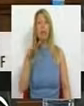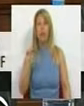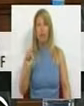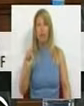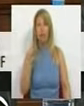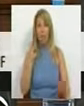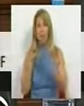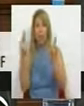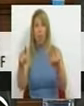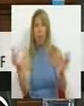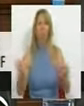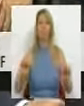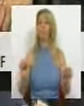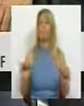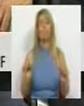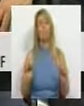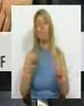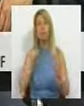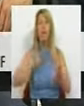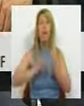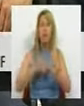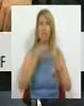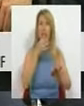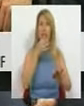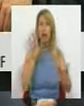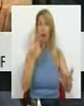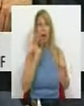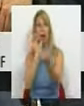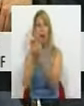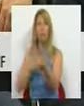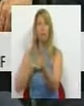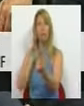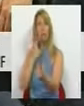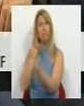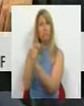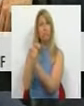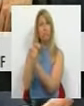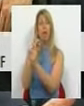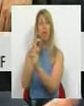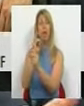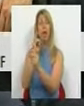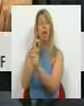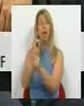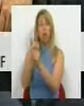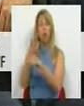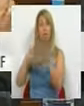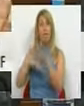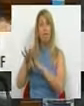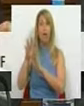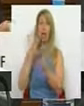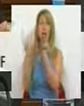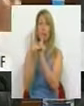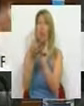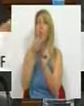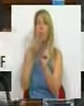Não. Necessidade de falar com a auditora que, entretanto, tinha feito essa auditoria? Não, porque como o âmbito